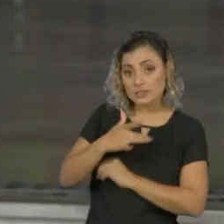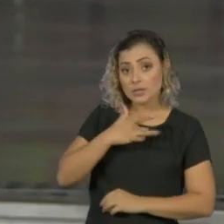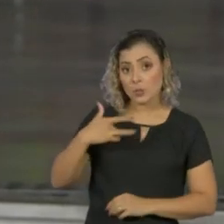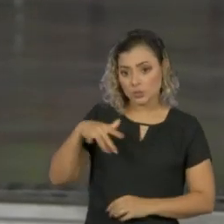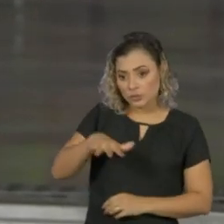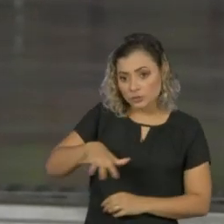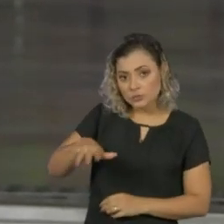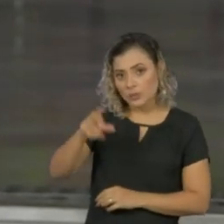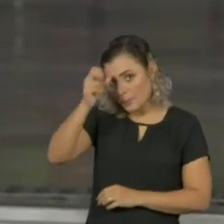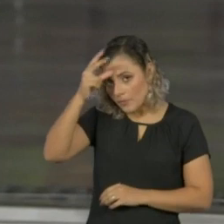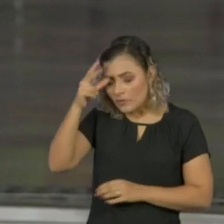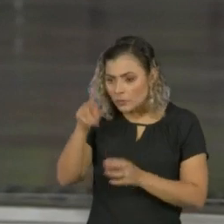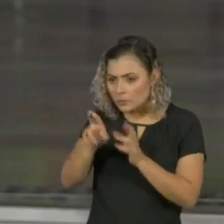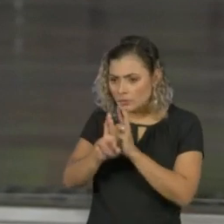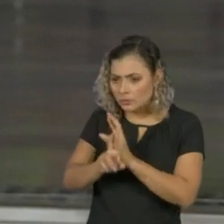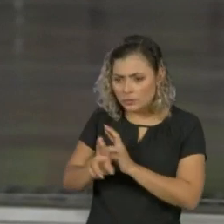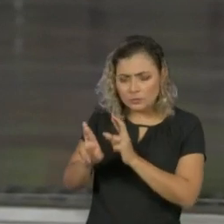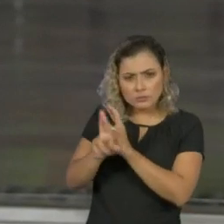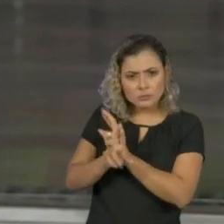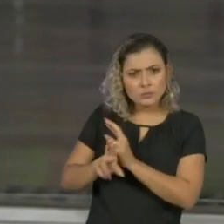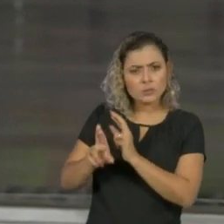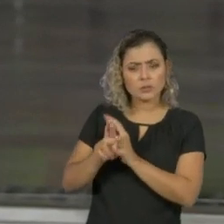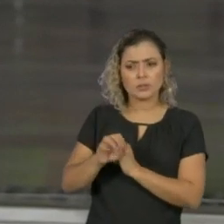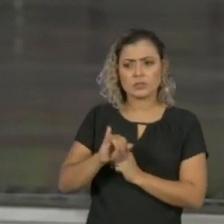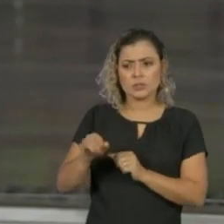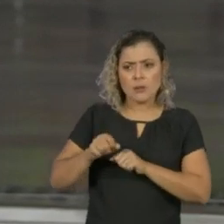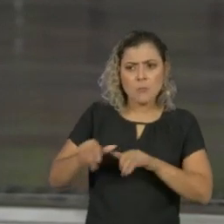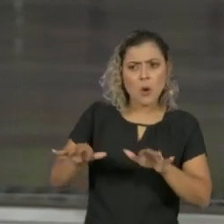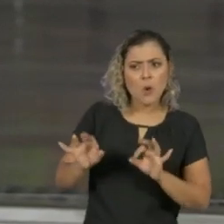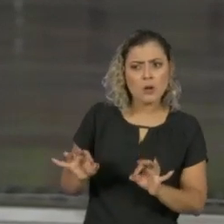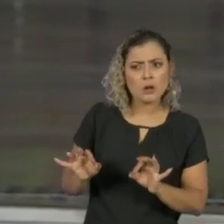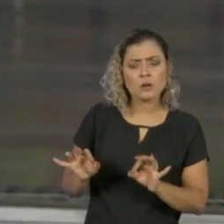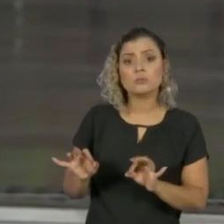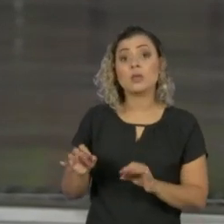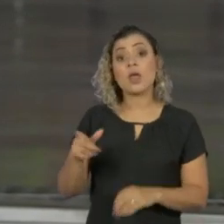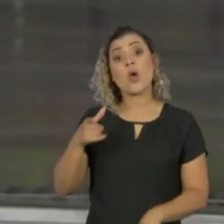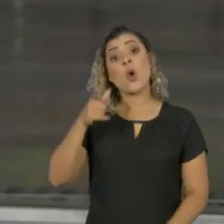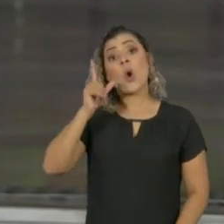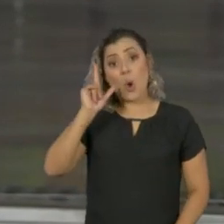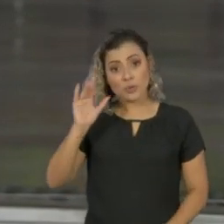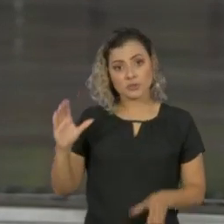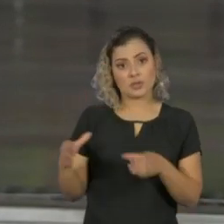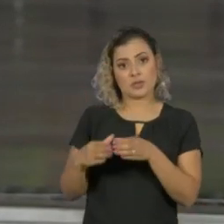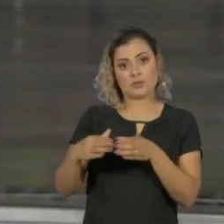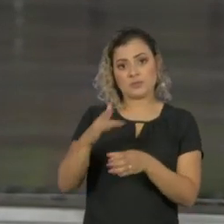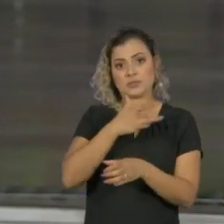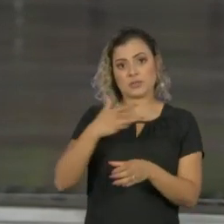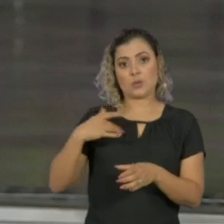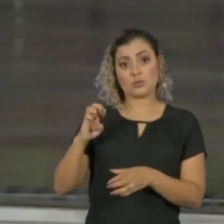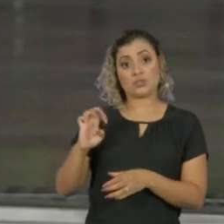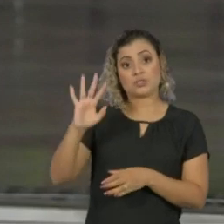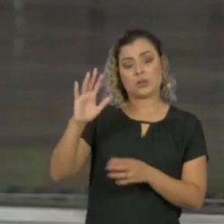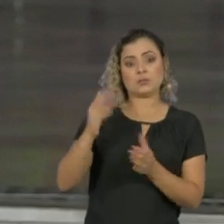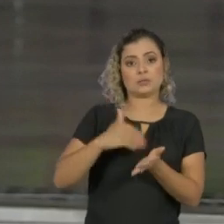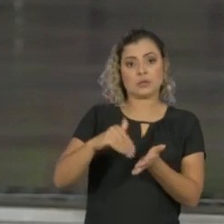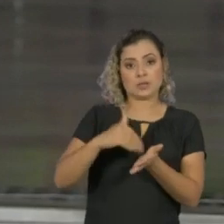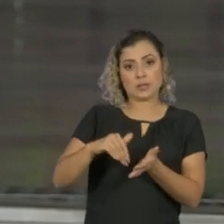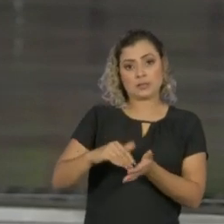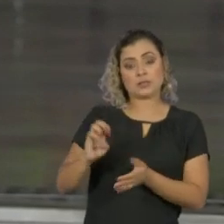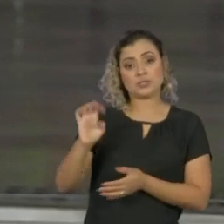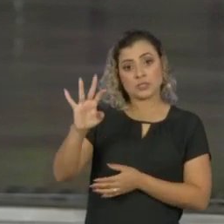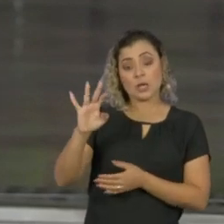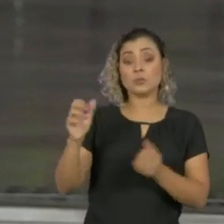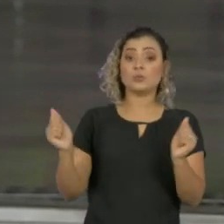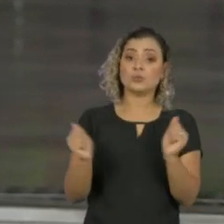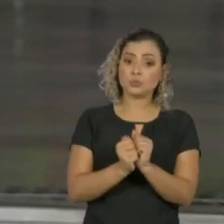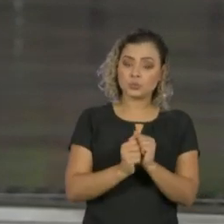município, uma investigação do ponto de vista epidemiológico, e ontem as equipes de saúde do Estado, da Secretaria Estadual,